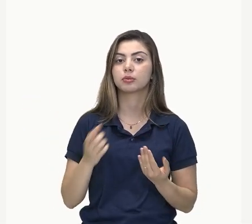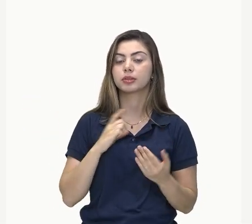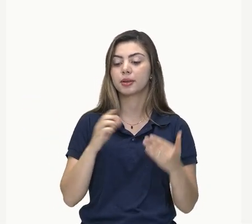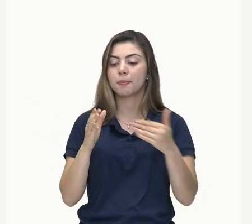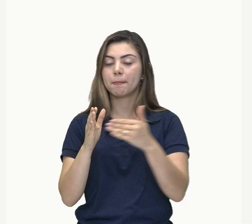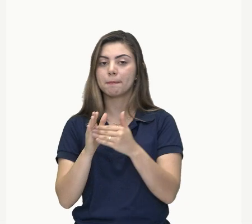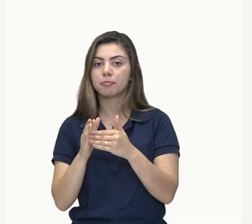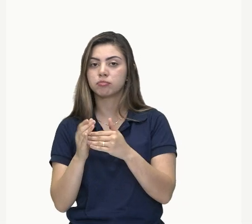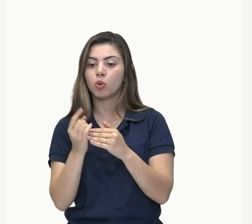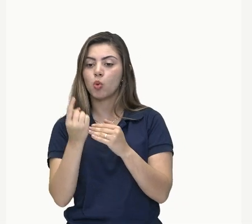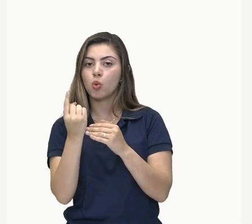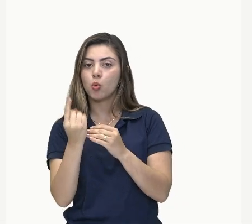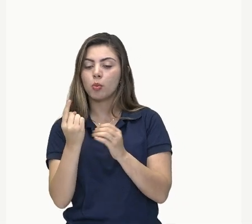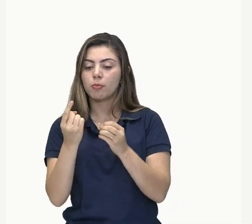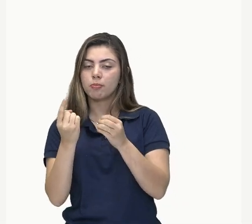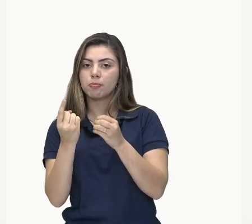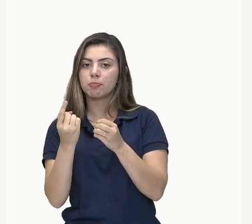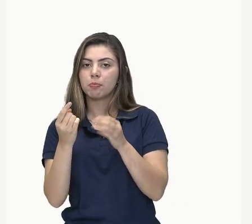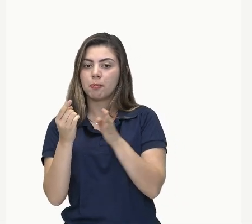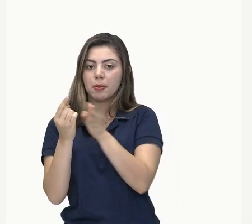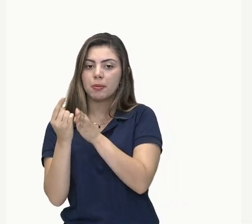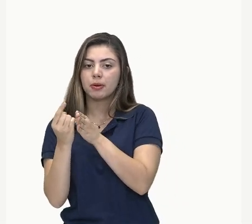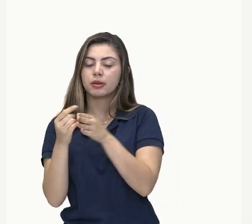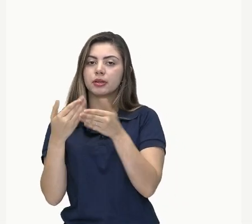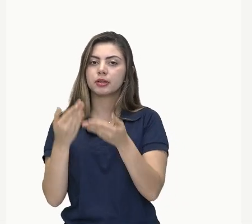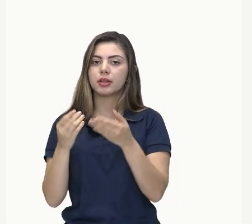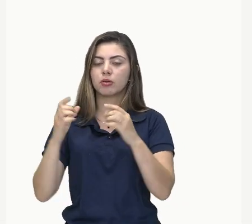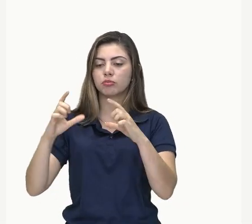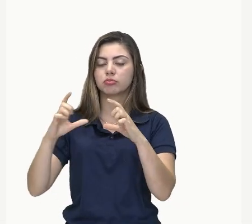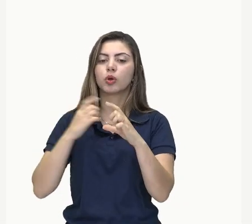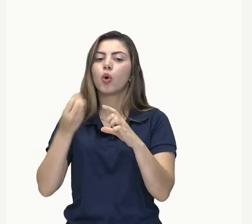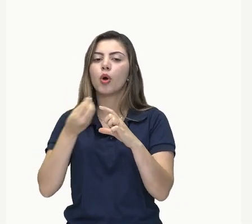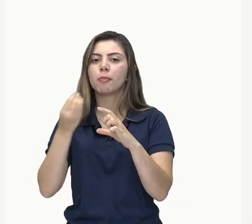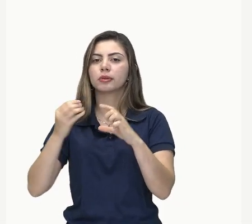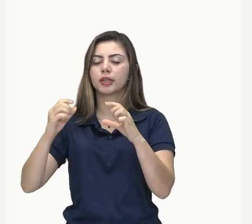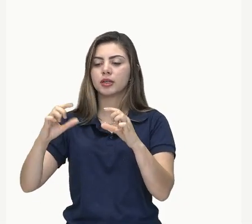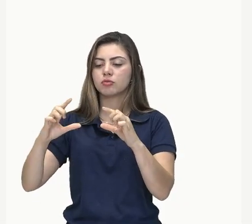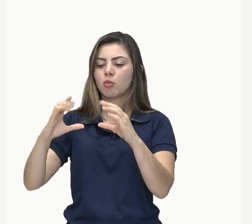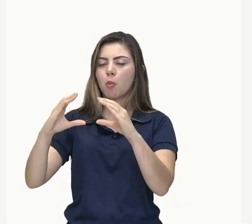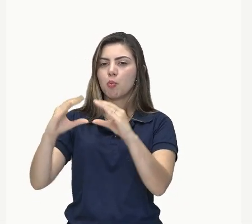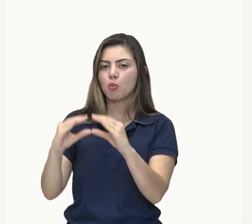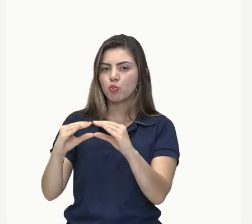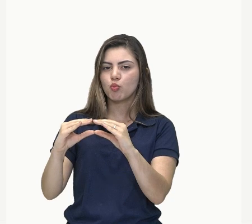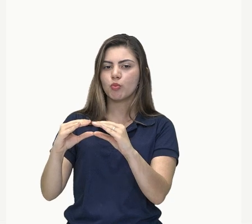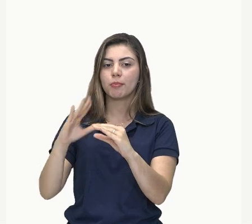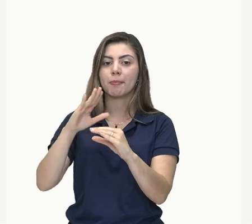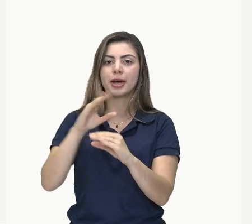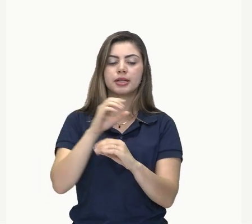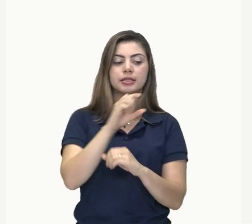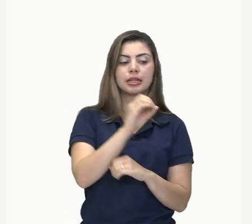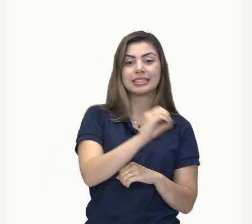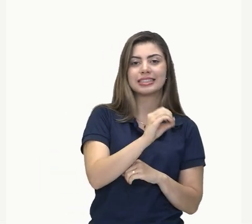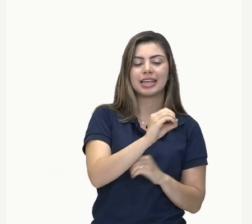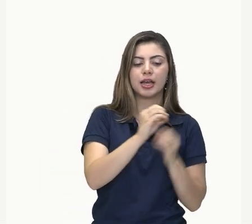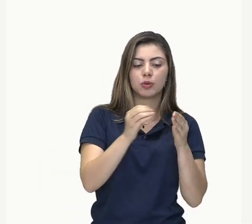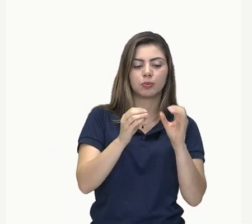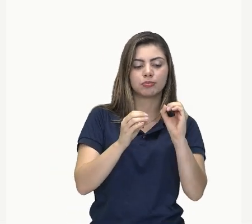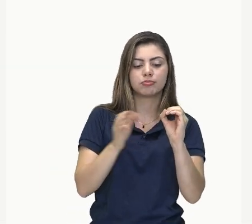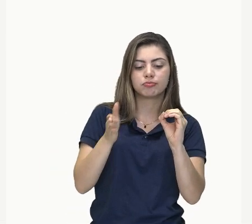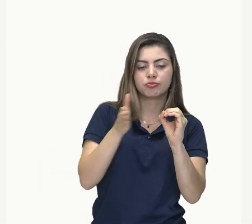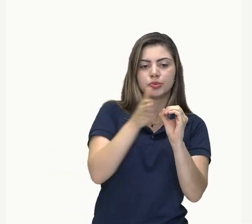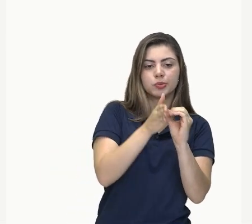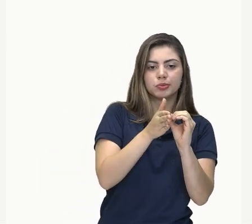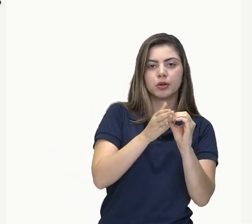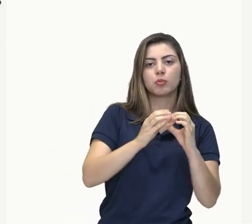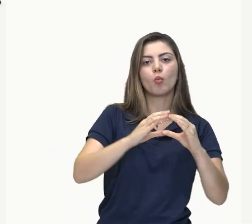1, mais achatado é a elipse, quanto mais próximo de 0, mais redondo. Vamos calcular aqui para o